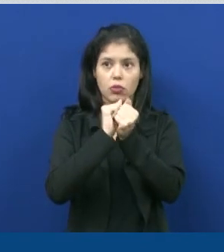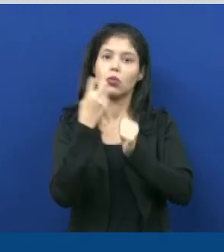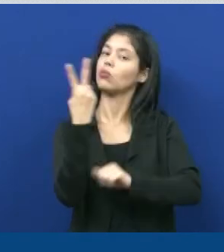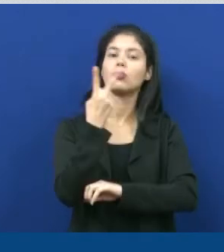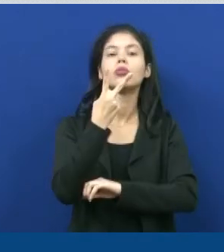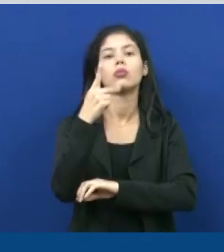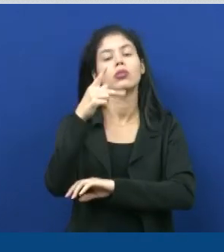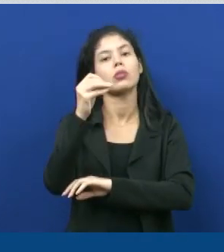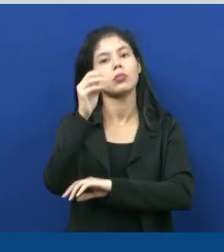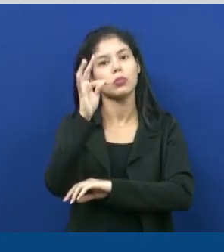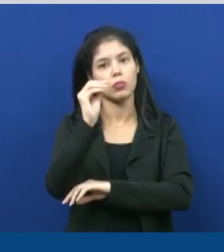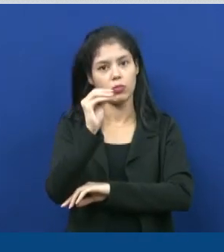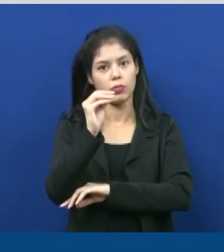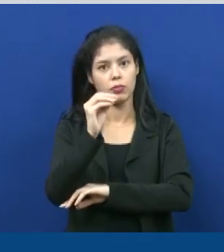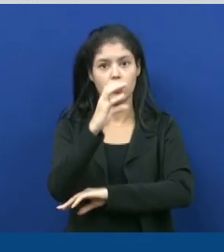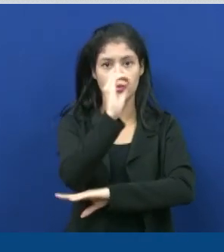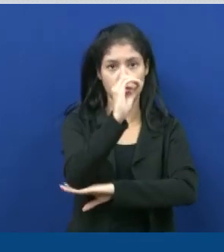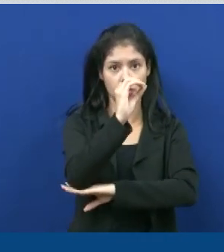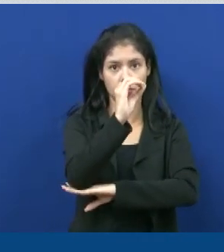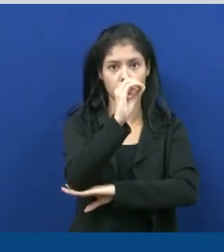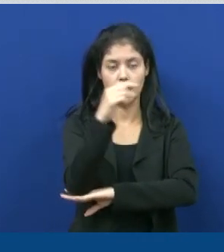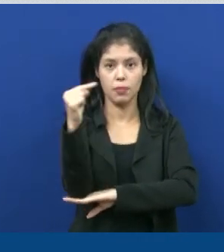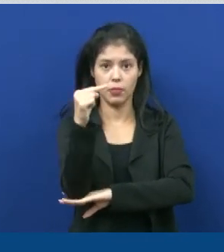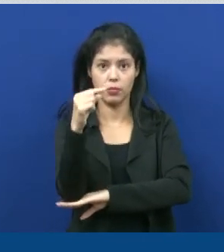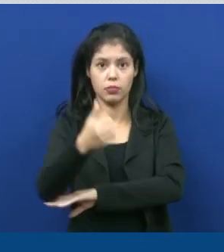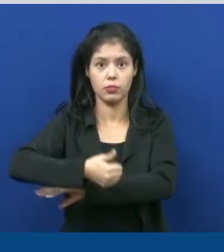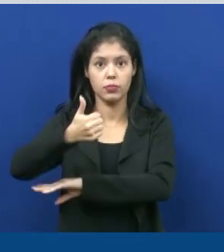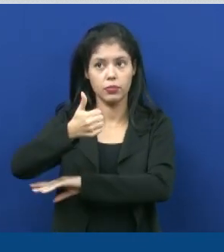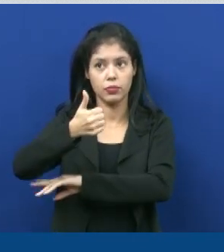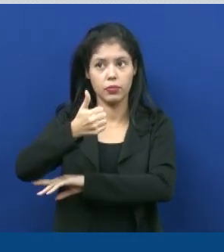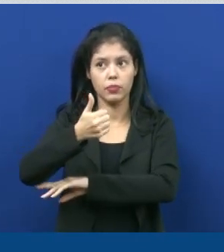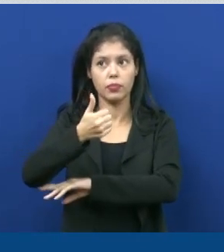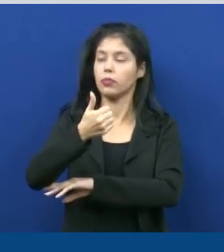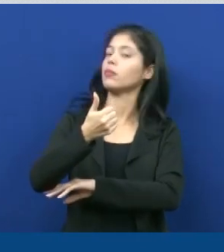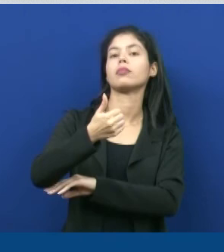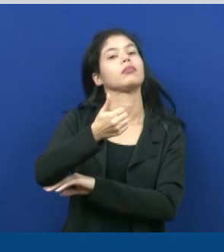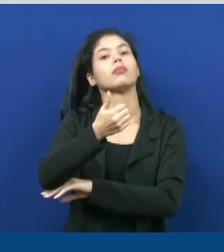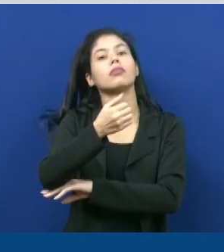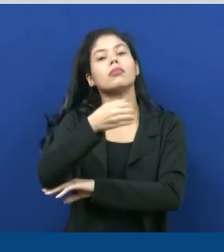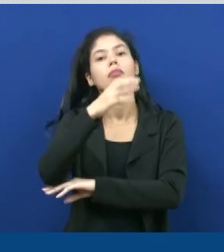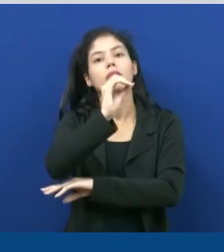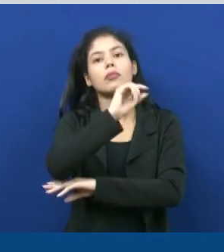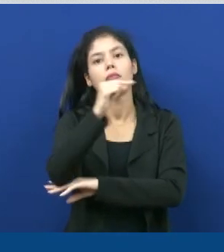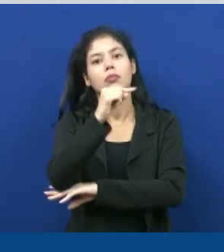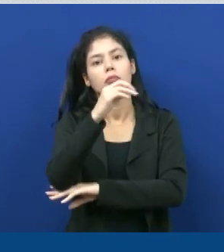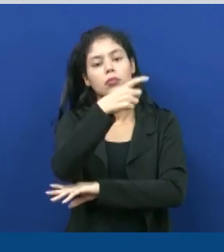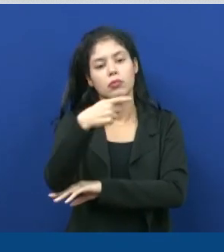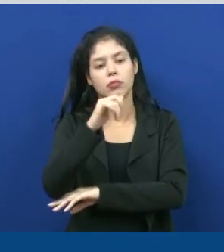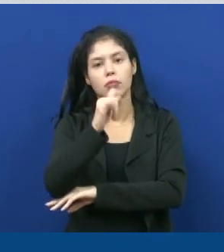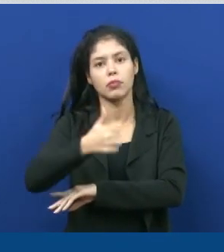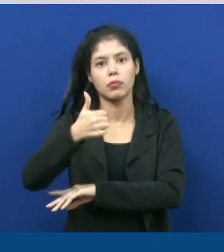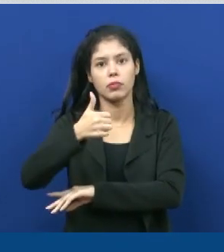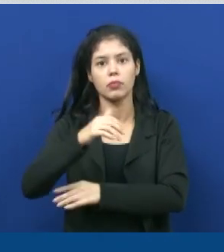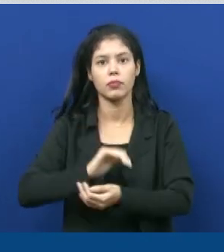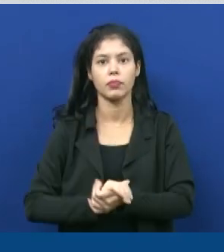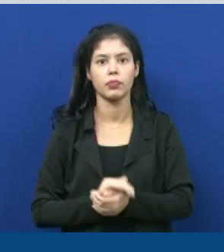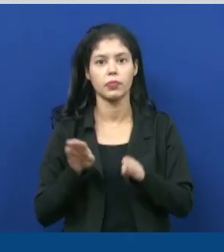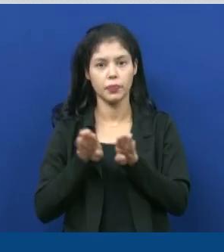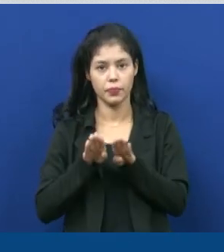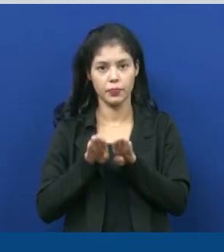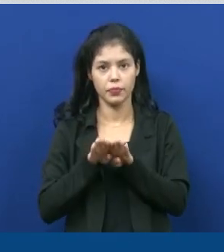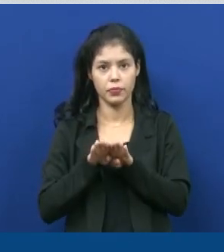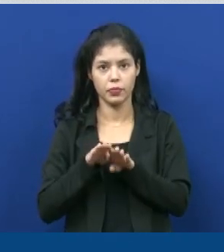dois pontos. 0 menos 1, 0 do x menos 1 do y, está aqui o primeiro ponto,